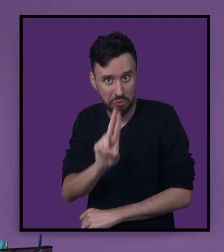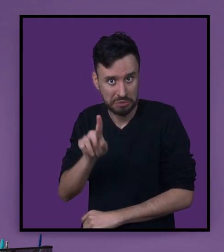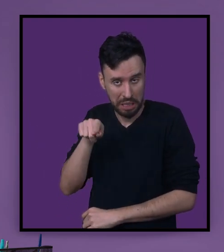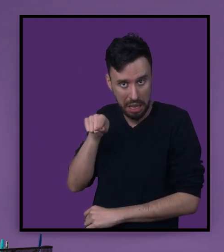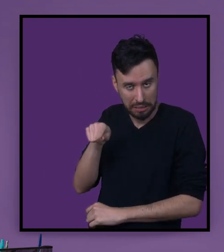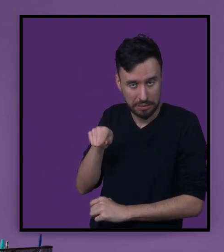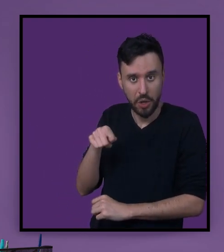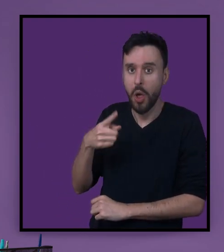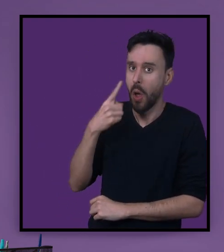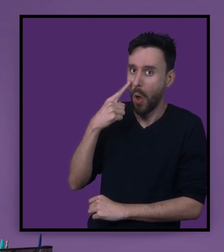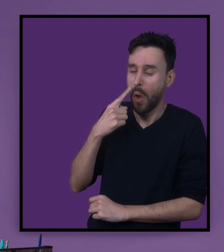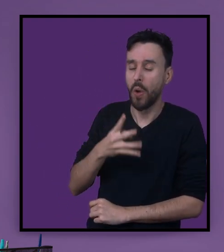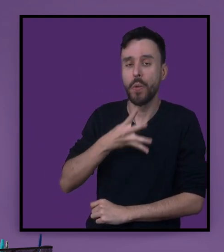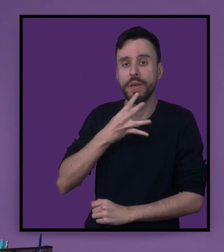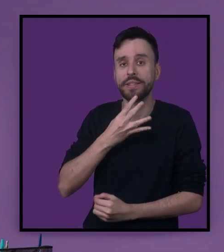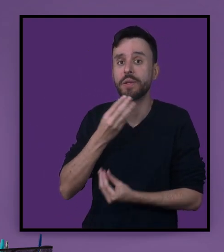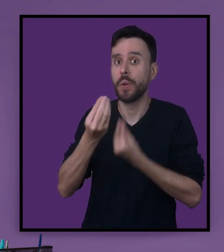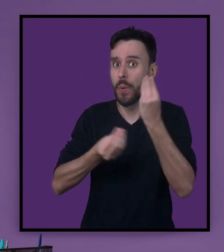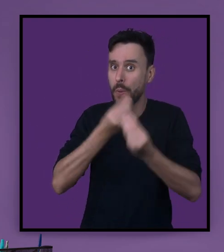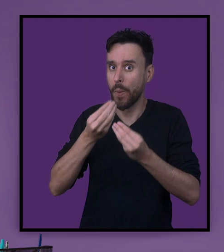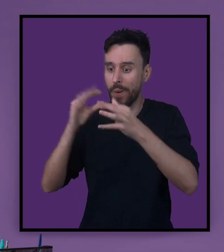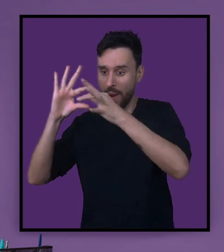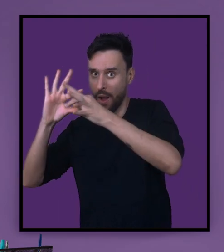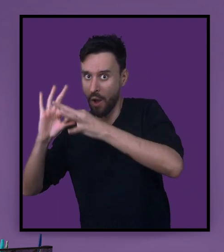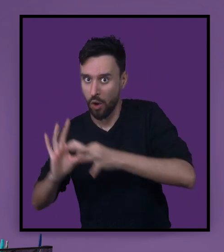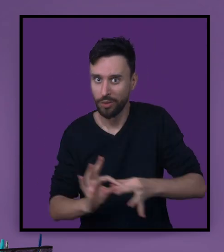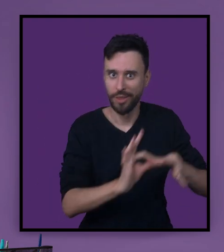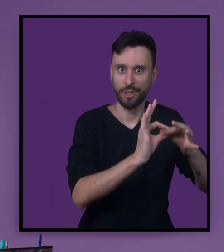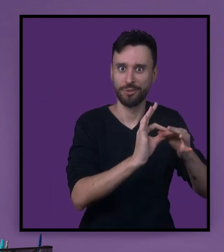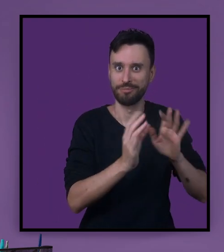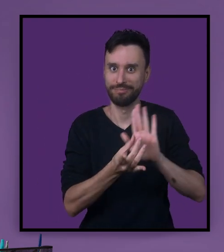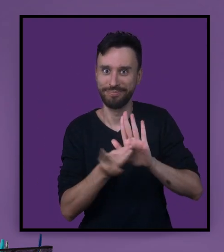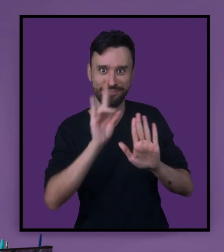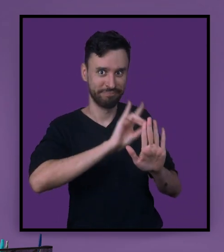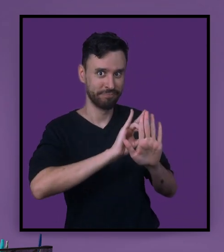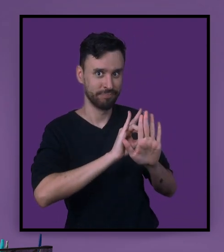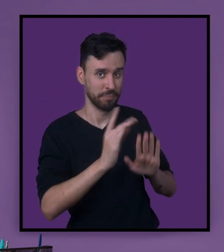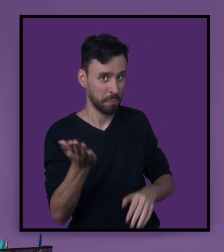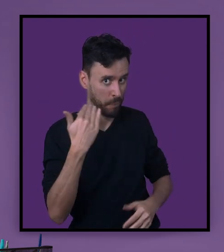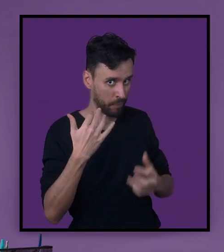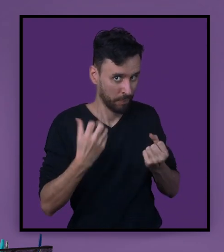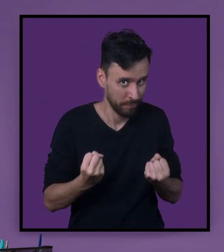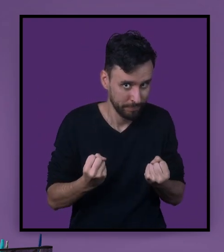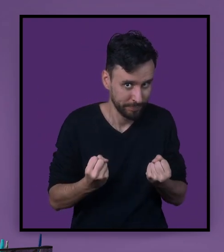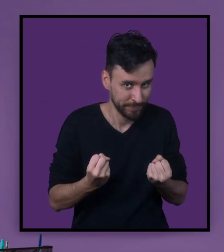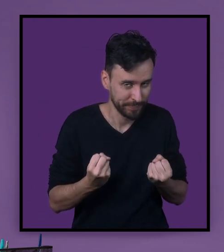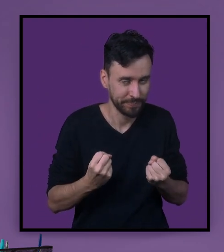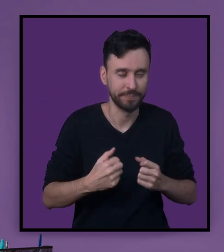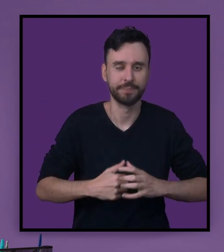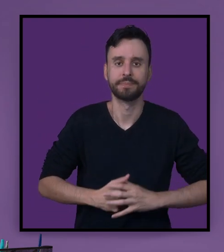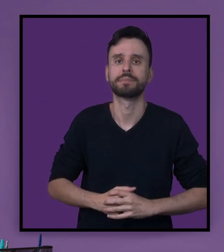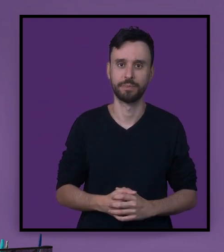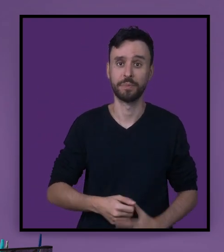por falar nisso, vamos conhecer alguns contextos de uso da catacrese?